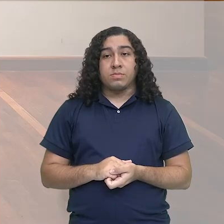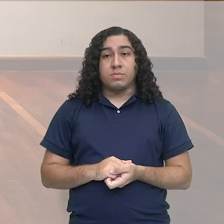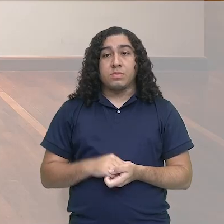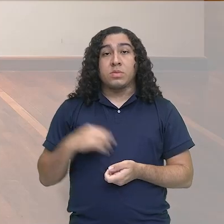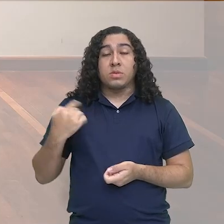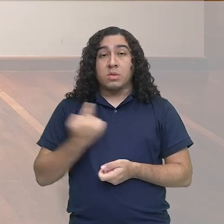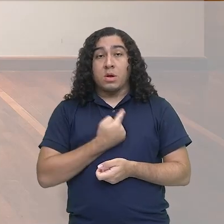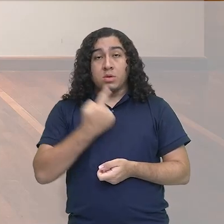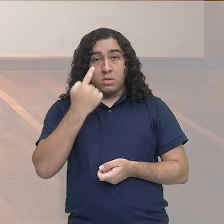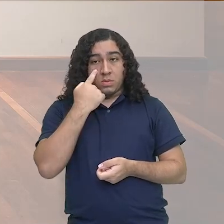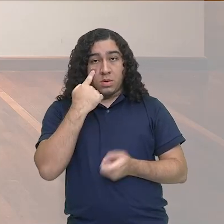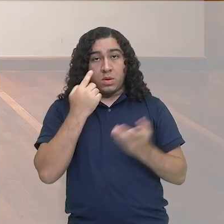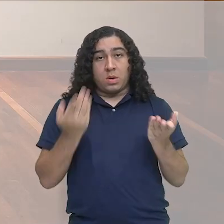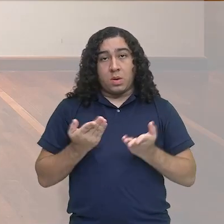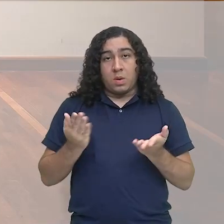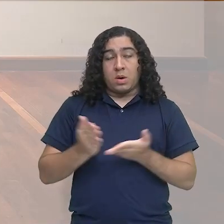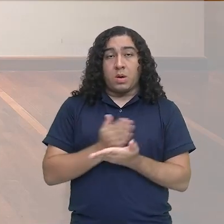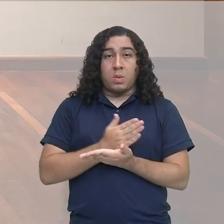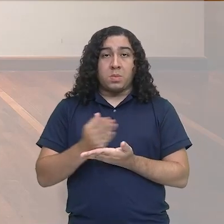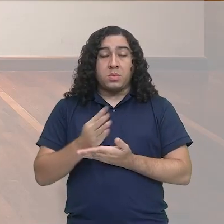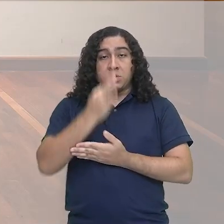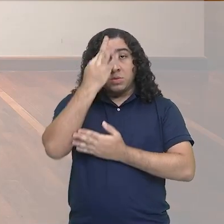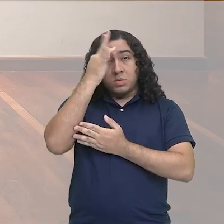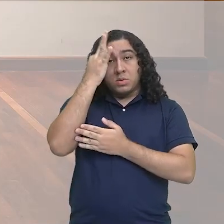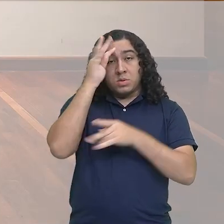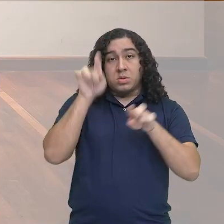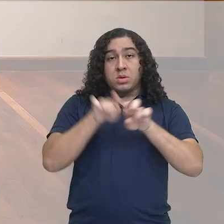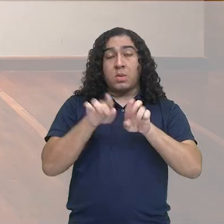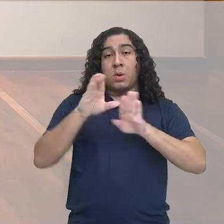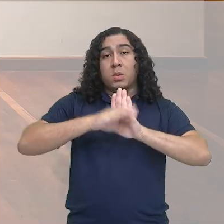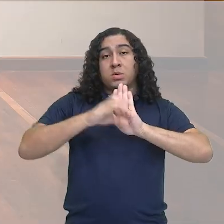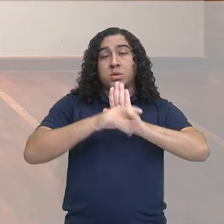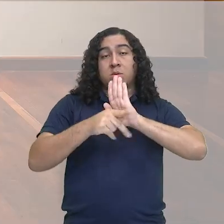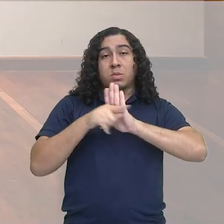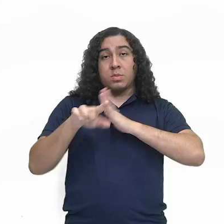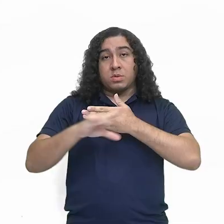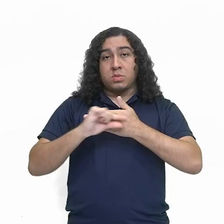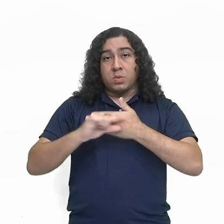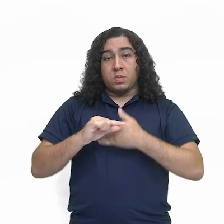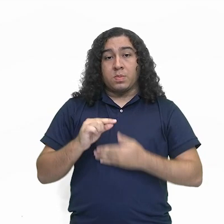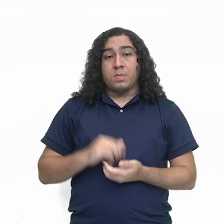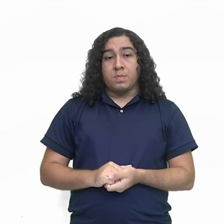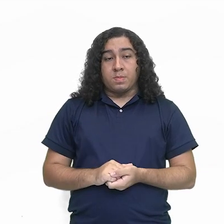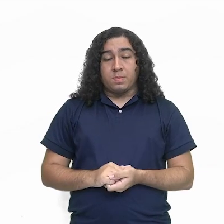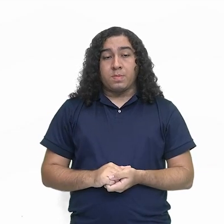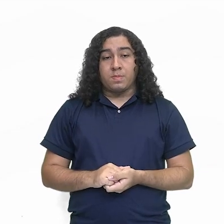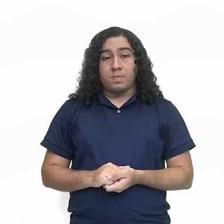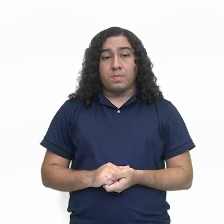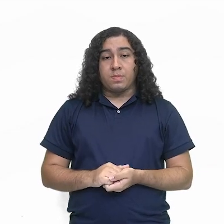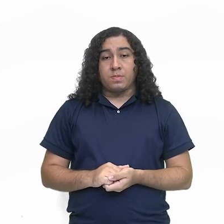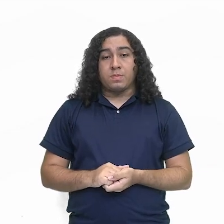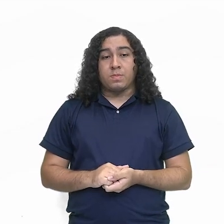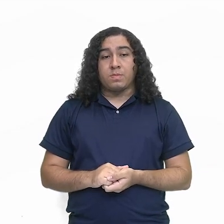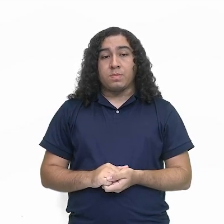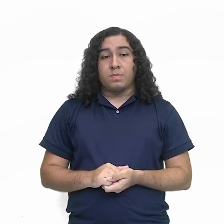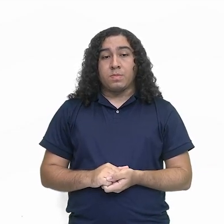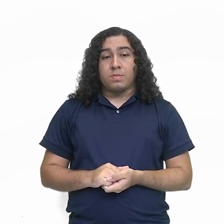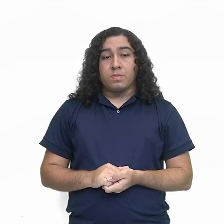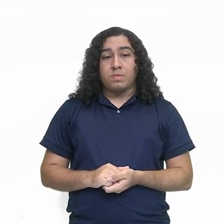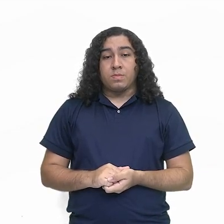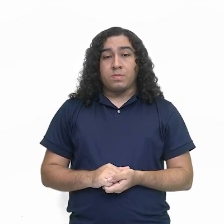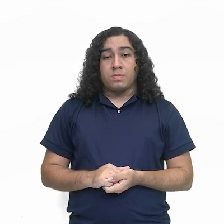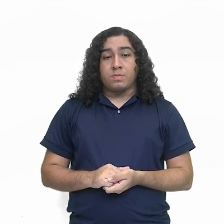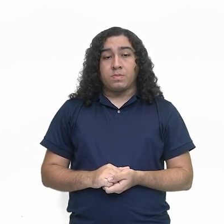algumas teorias, né, e conceitos aí do Emile Durkheim. Muito bem. Ele traz